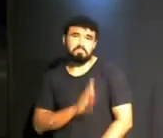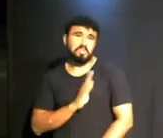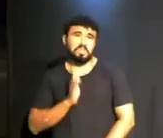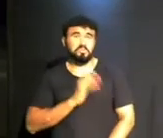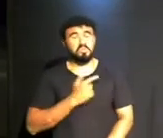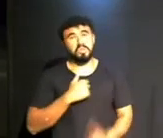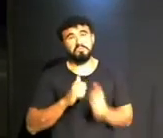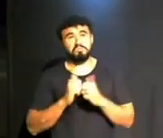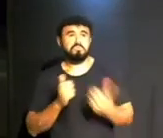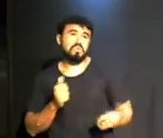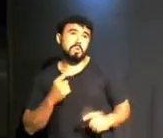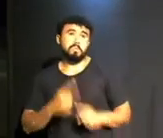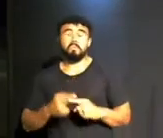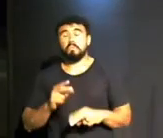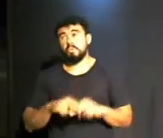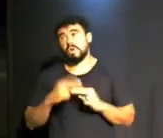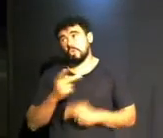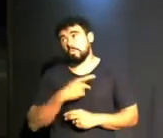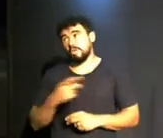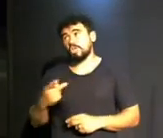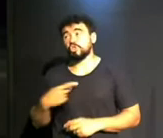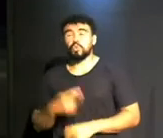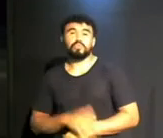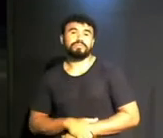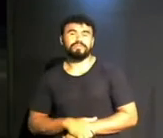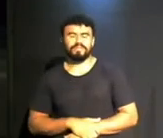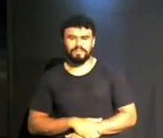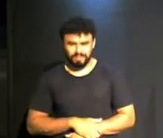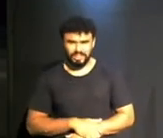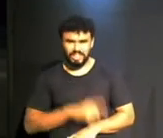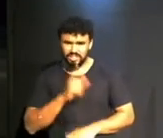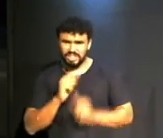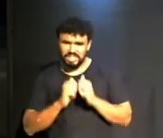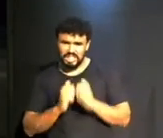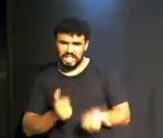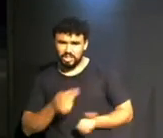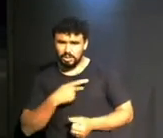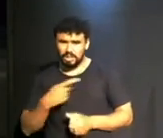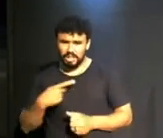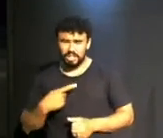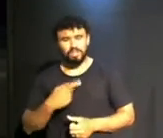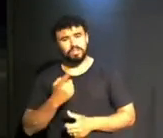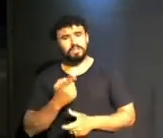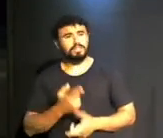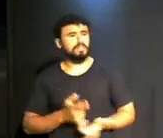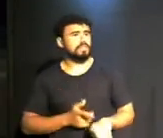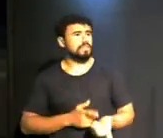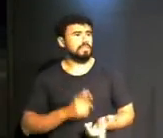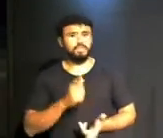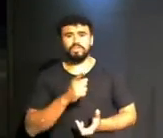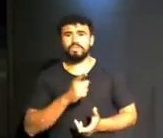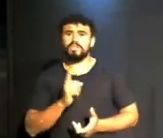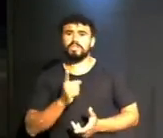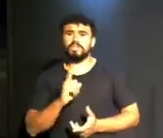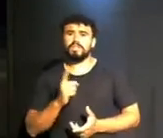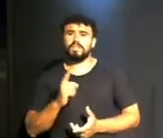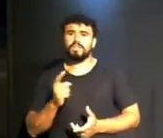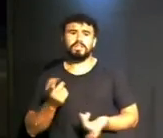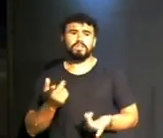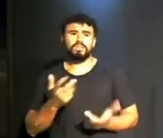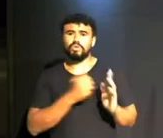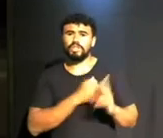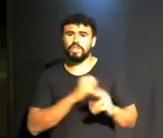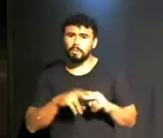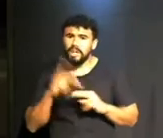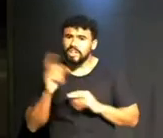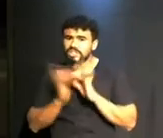bispa eu sair da igreja por causa do pastor fulano de tal se você saiu da igreja por causa do pastor Fulano tá porque você nunca entrou por causa de